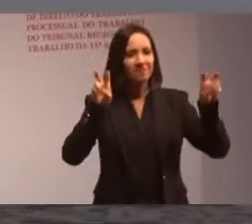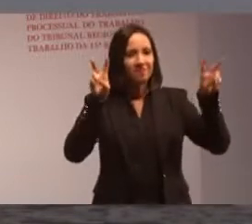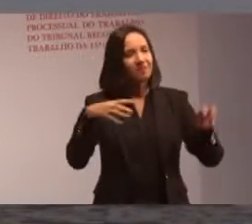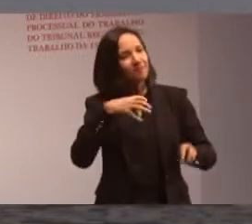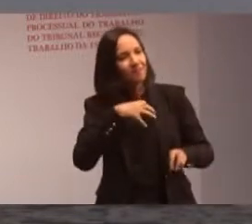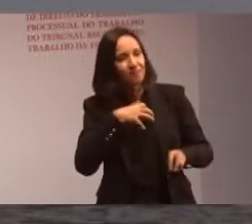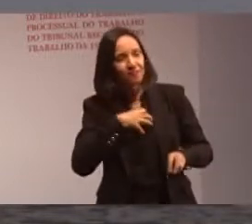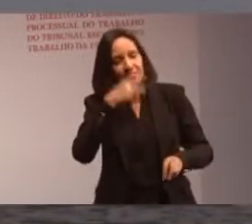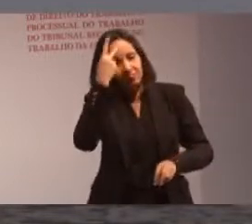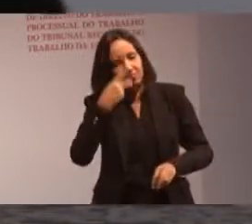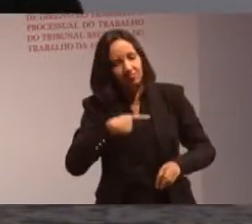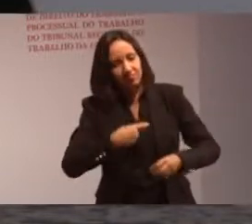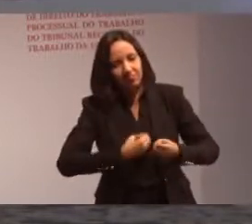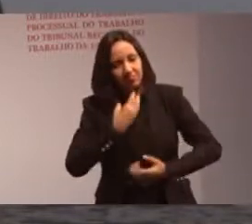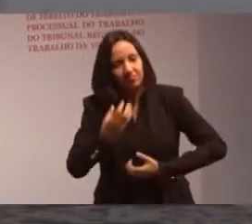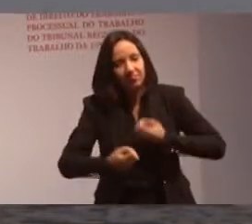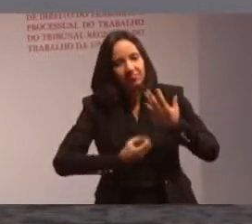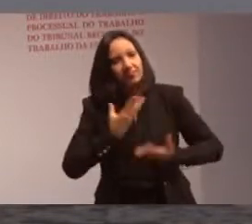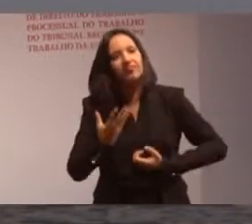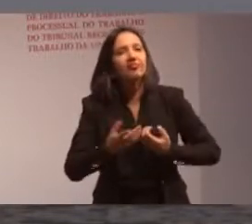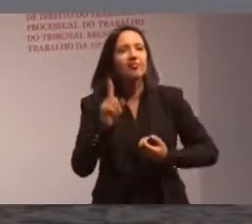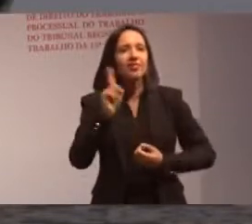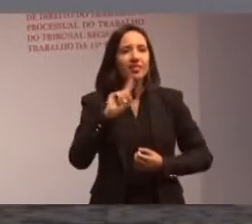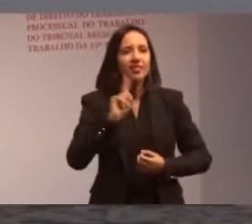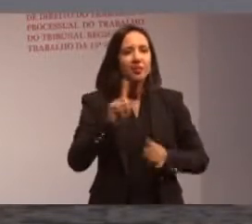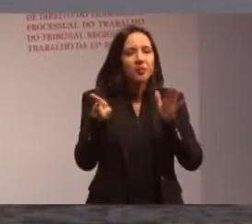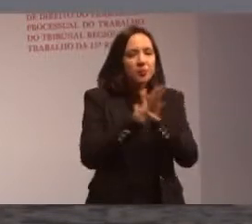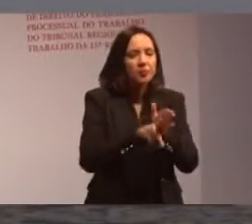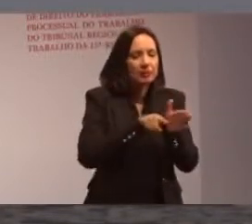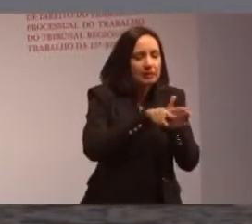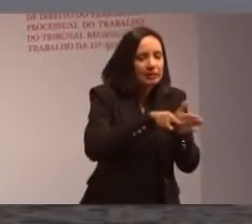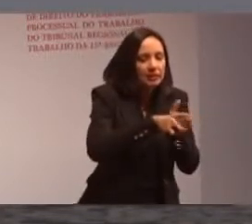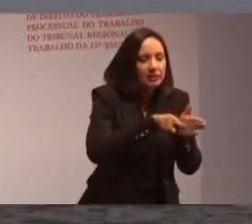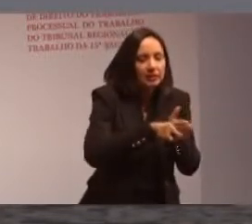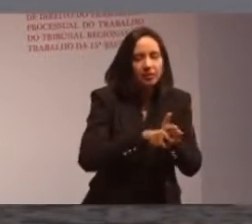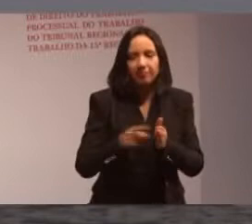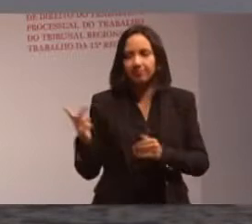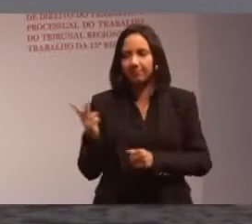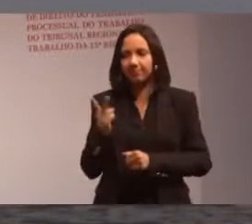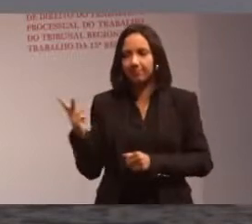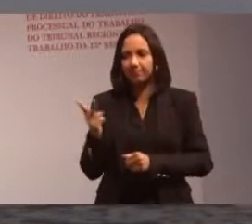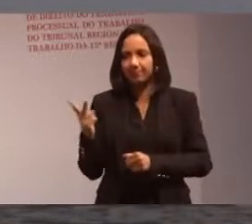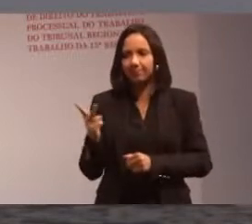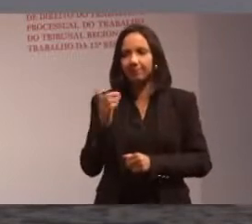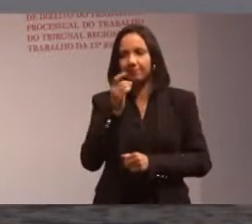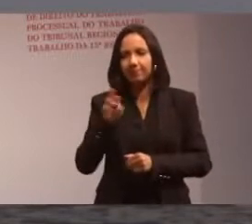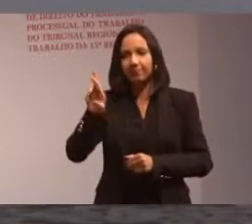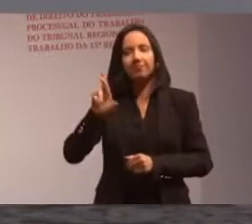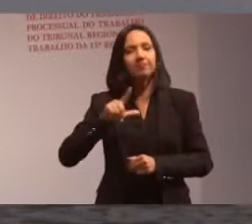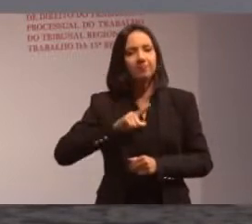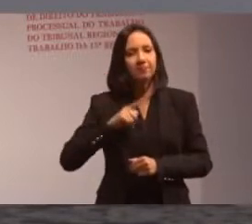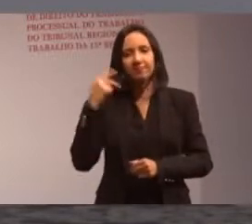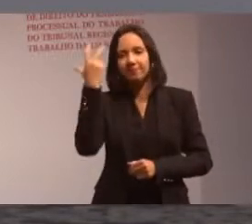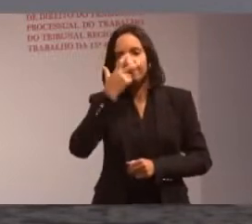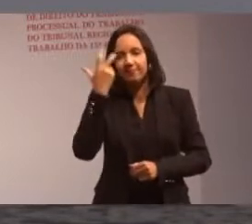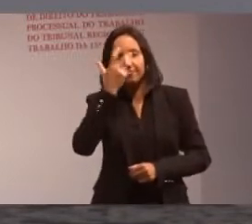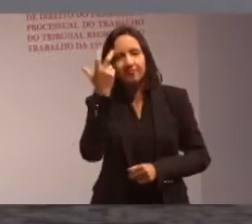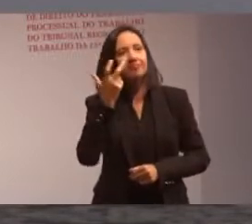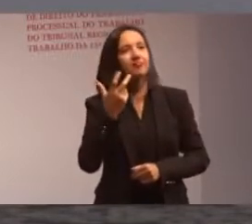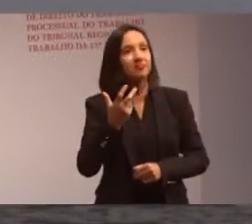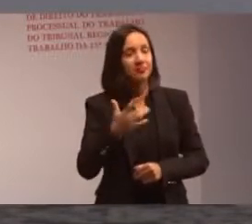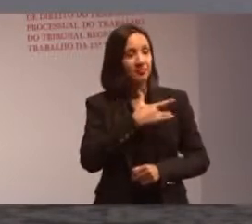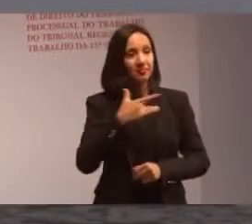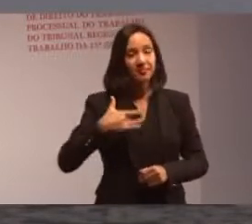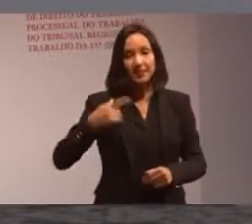empírica, claro, não de forma científica, como os doutores, mas é um tema apaixonante, a saúde mental do